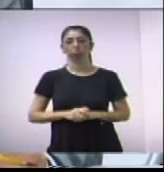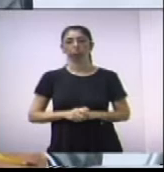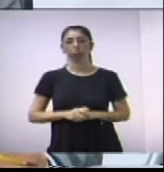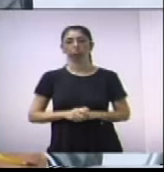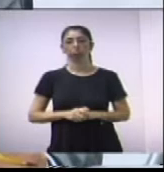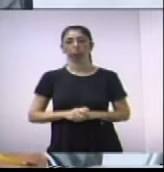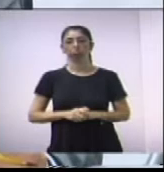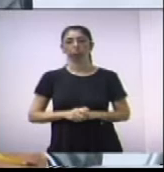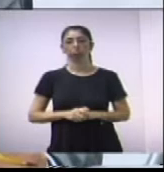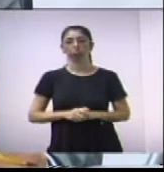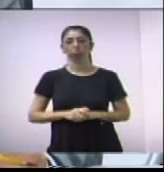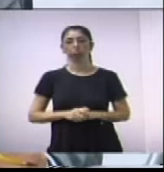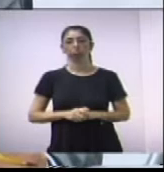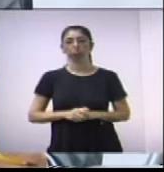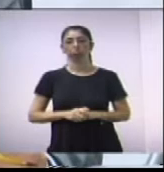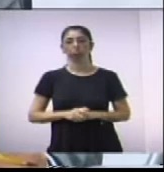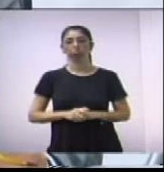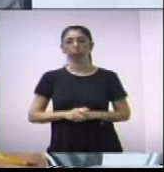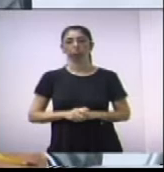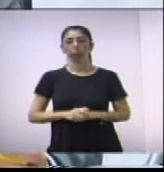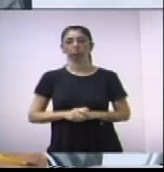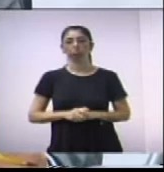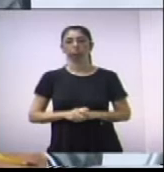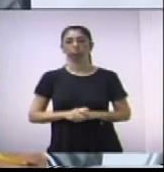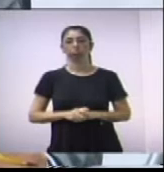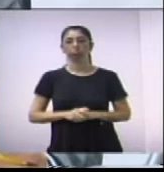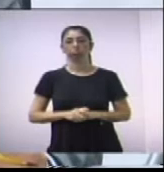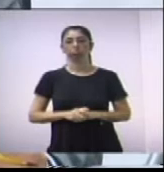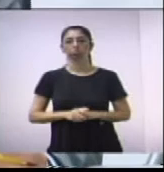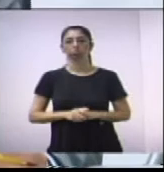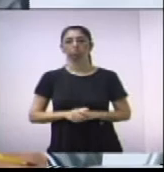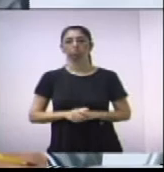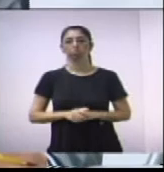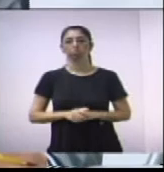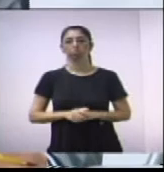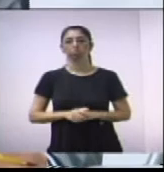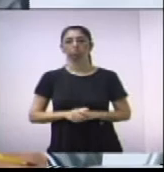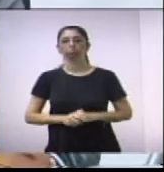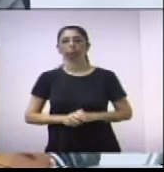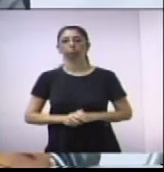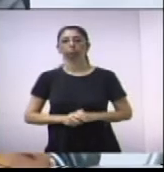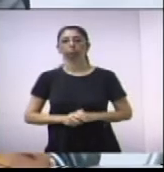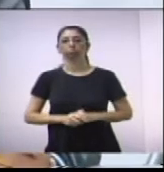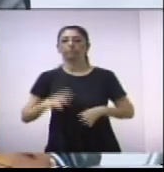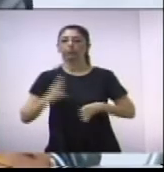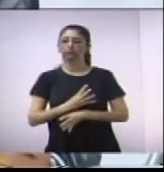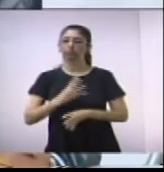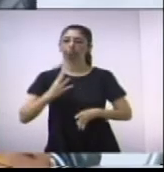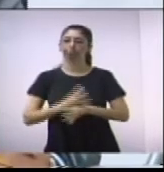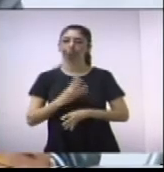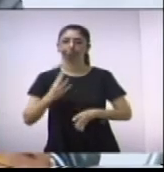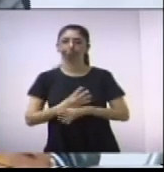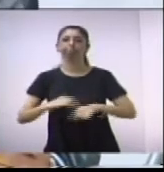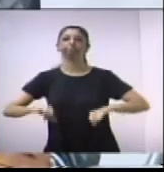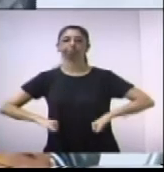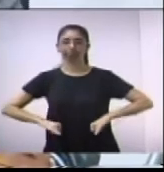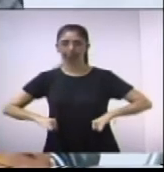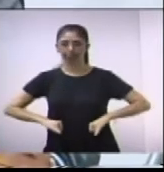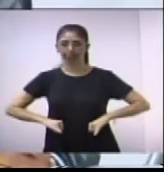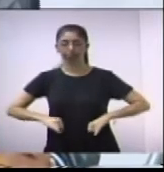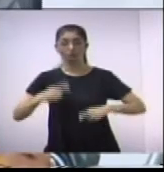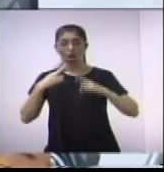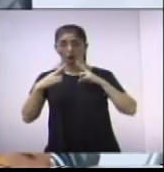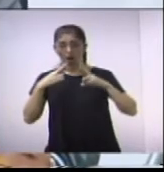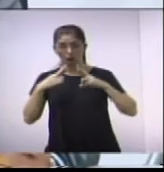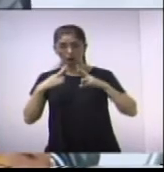nada te revoltes, nem te amedrontes. Ora, suporta a provação, não